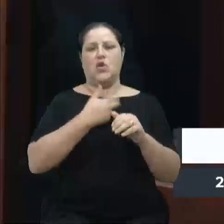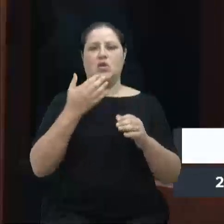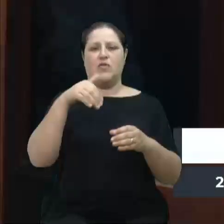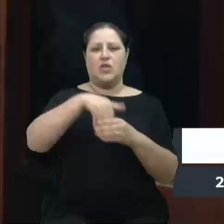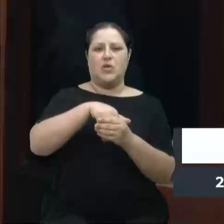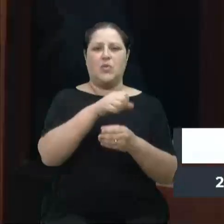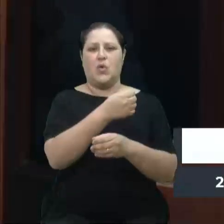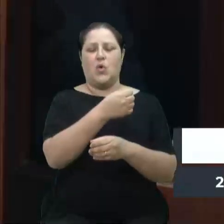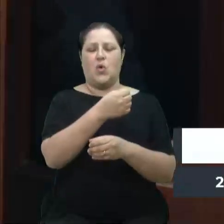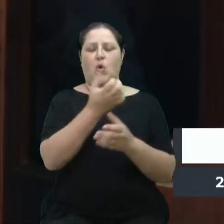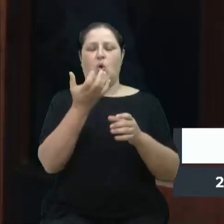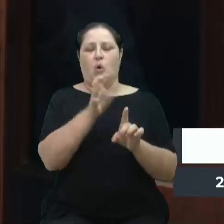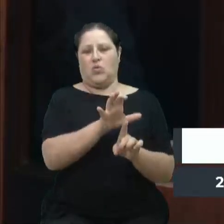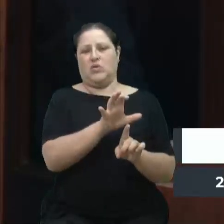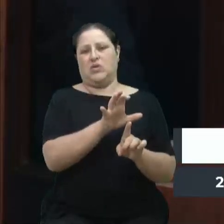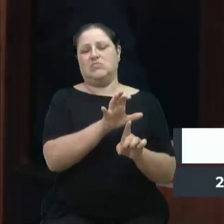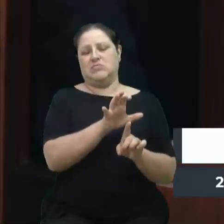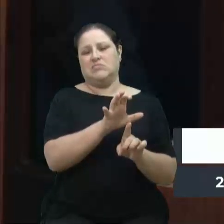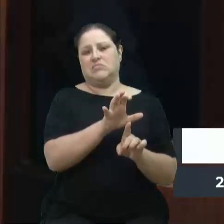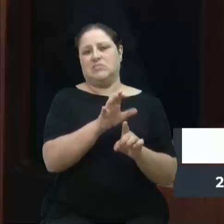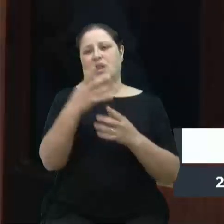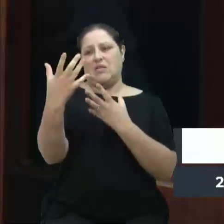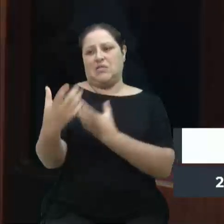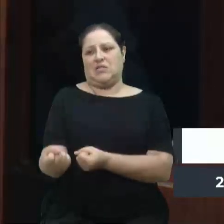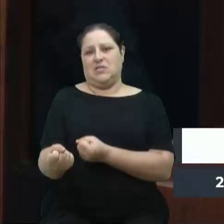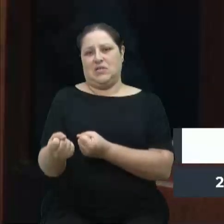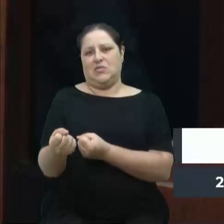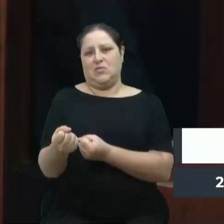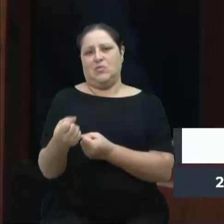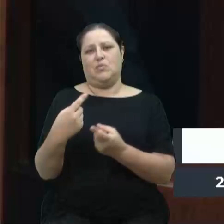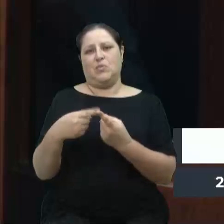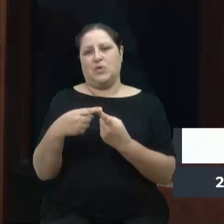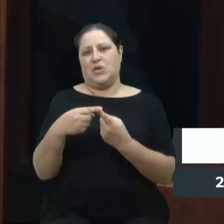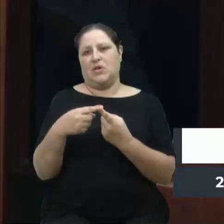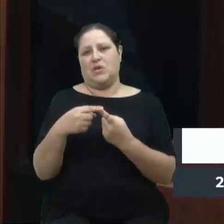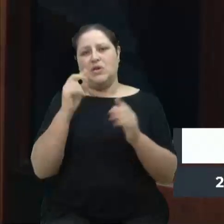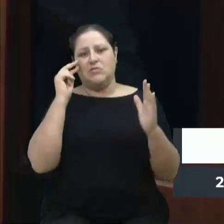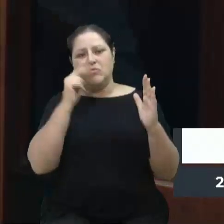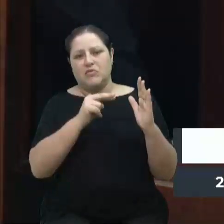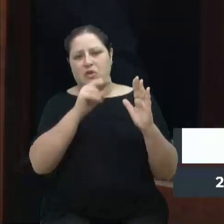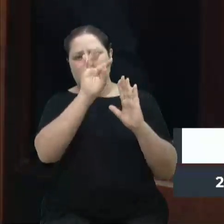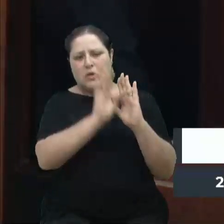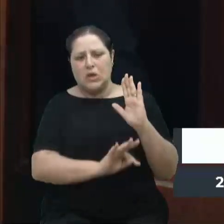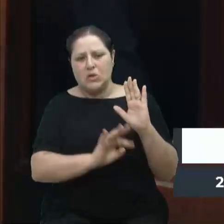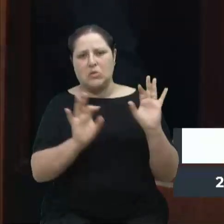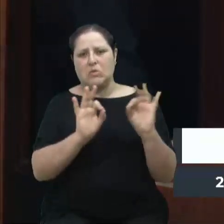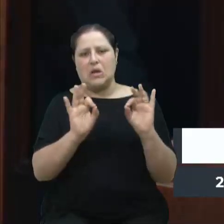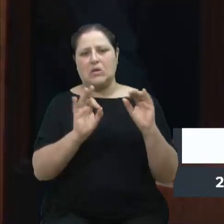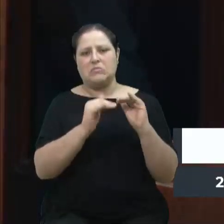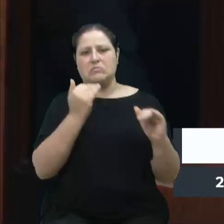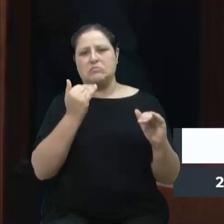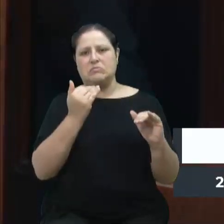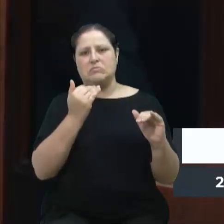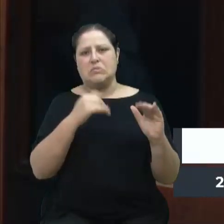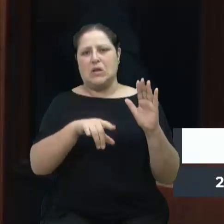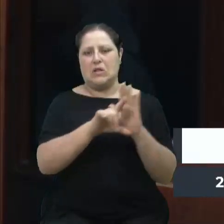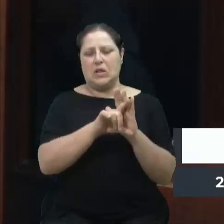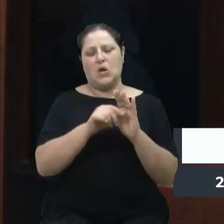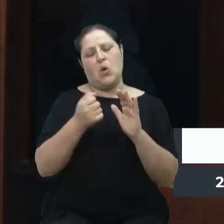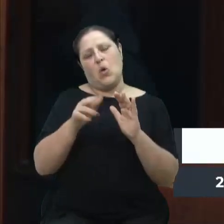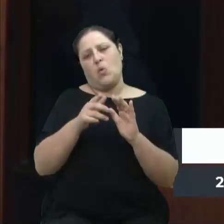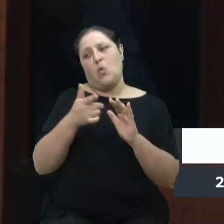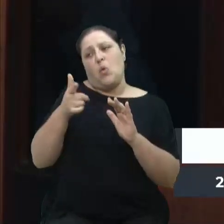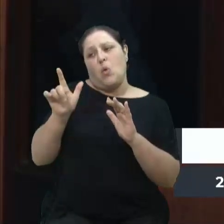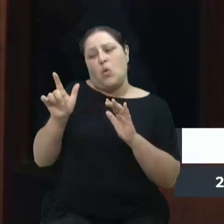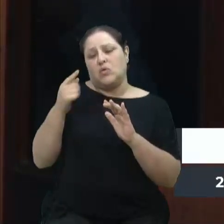a admissibilidade, convencidos de que não se lastrava na legislação ou em algum outro interesse. Então eu